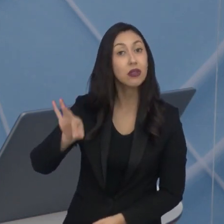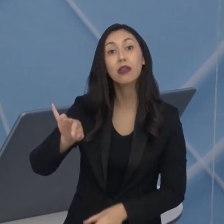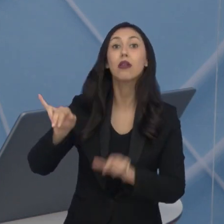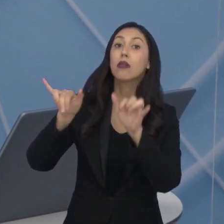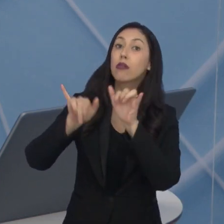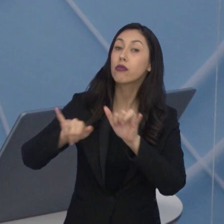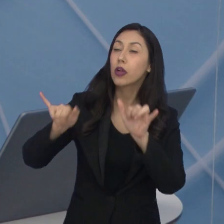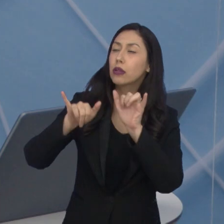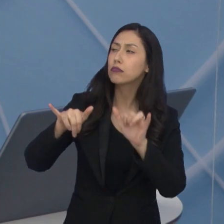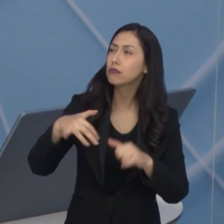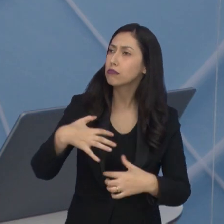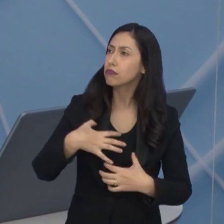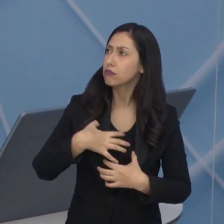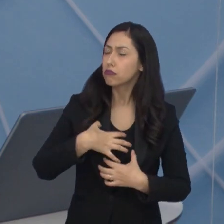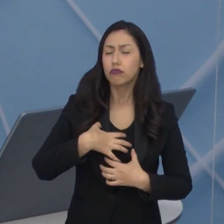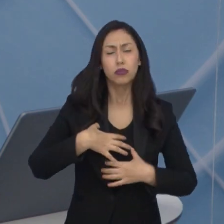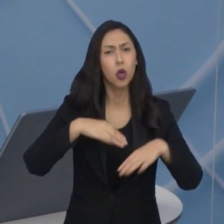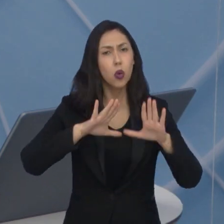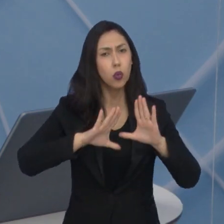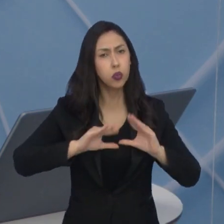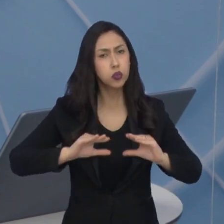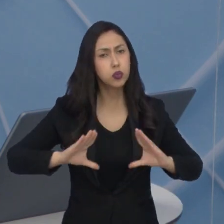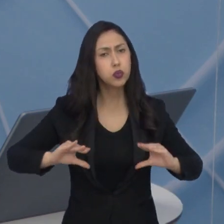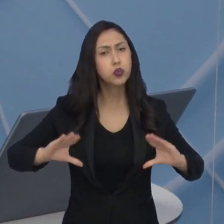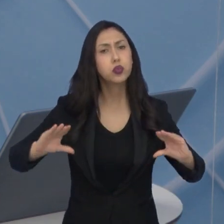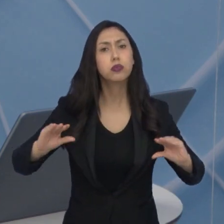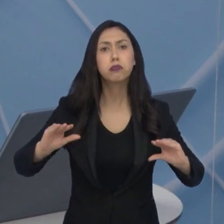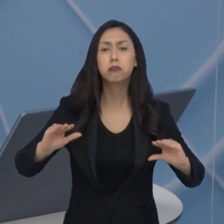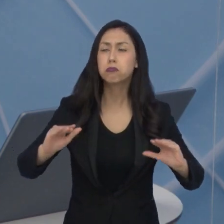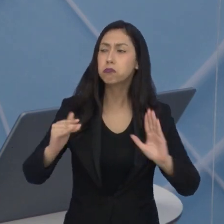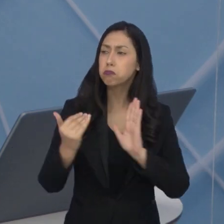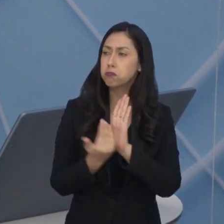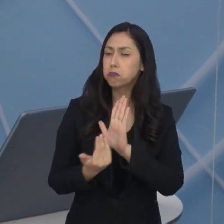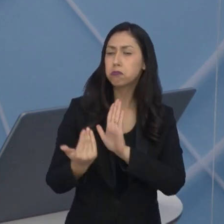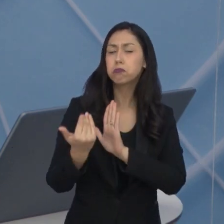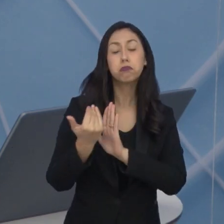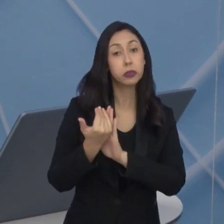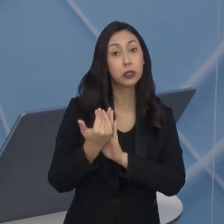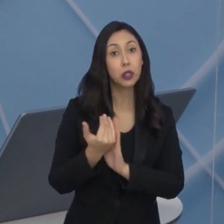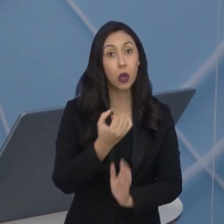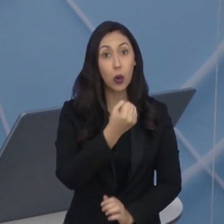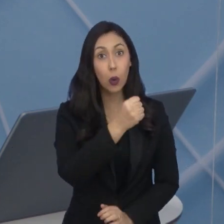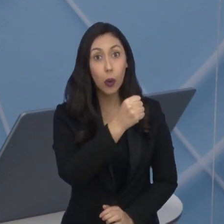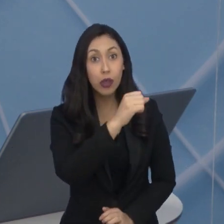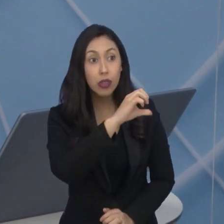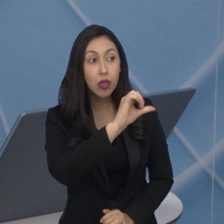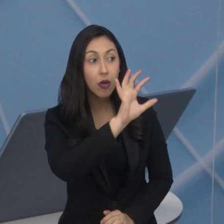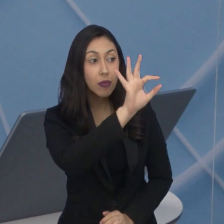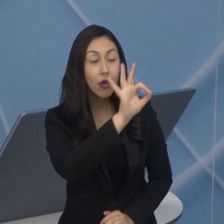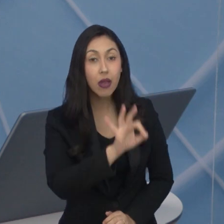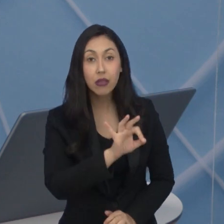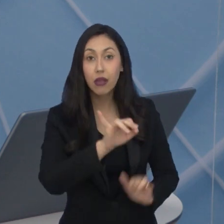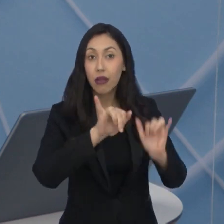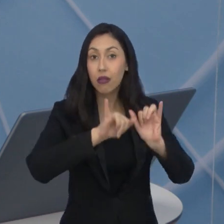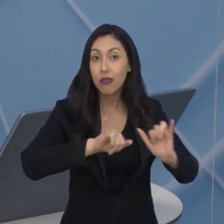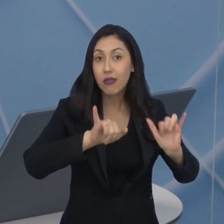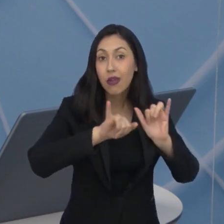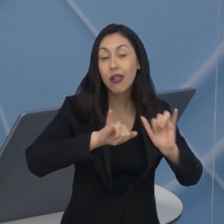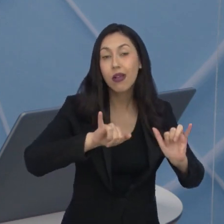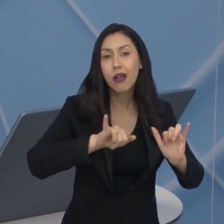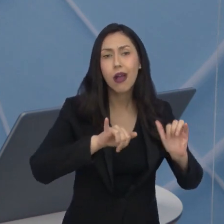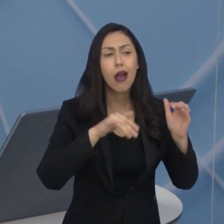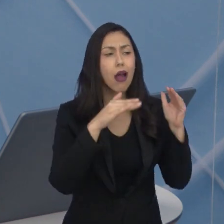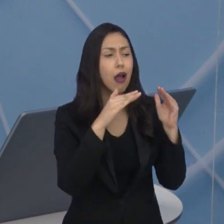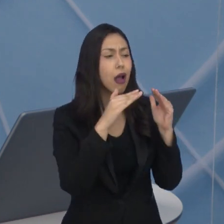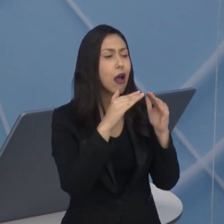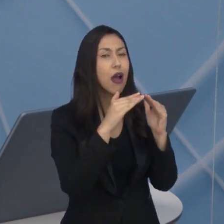que sentiram que o conforto de suas casas aumentou, 89% disseram que seus lares